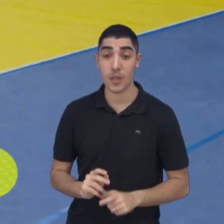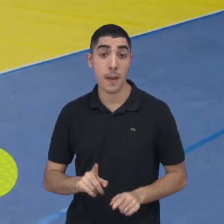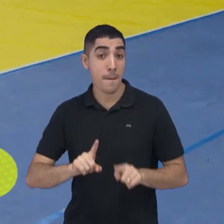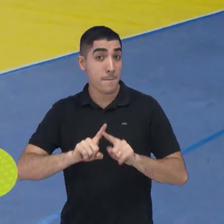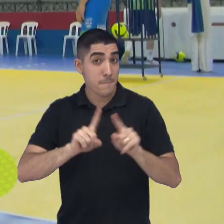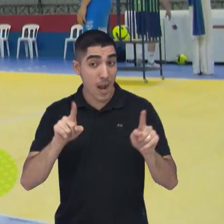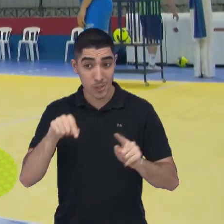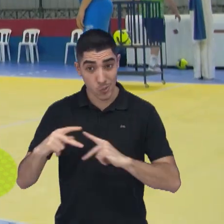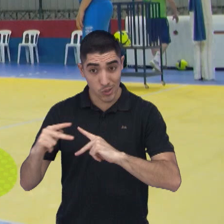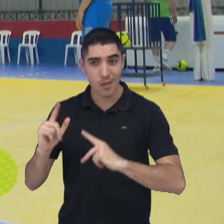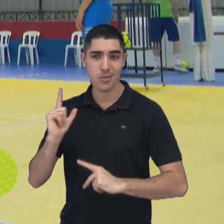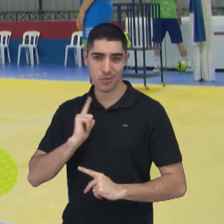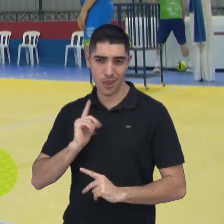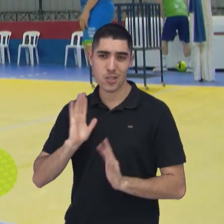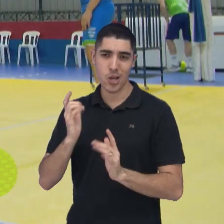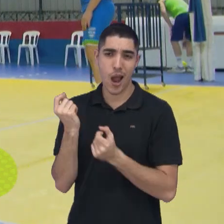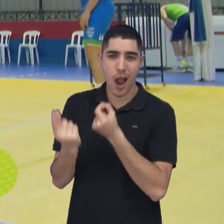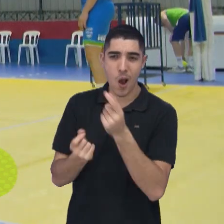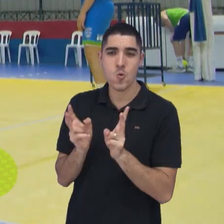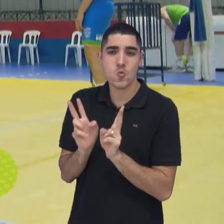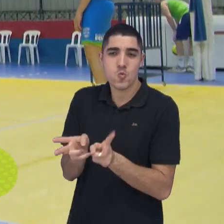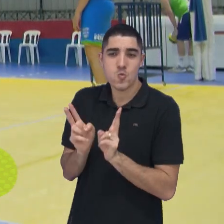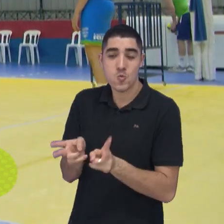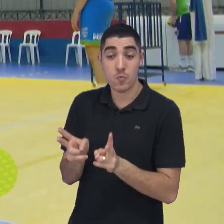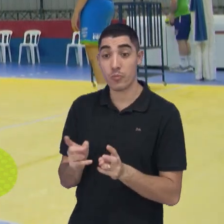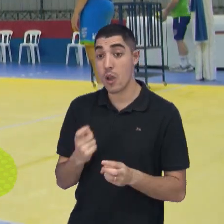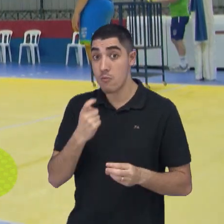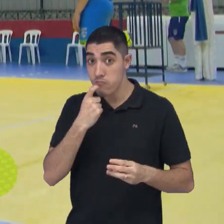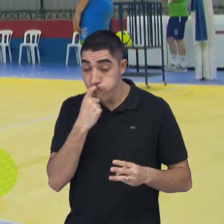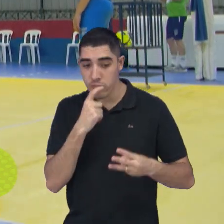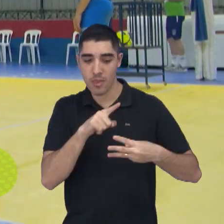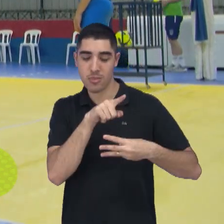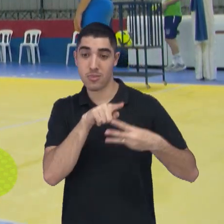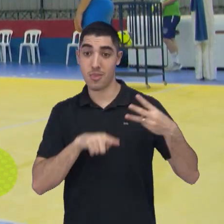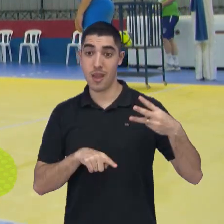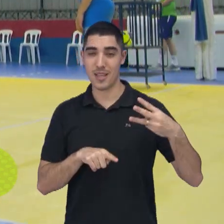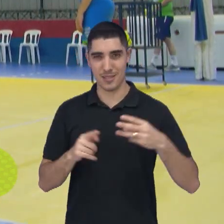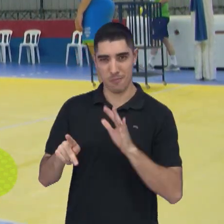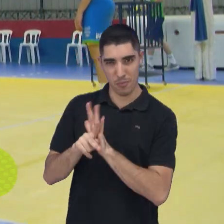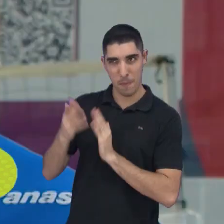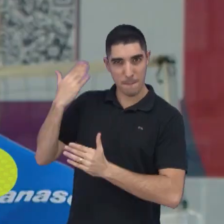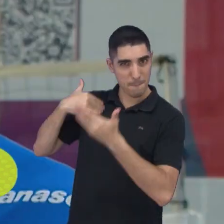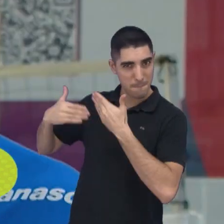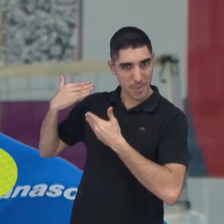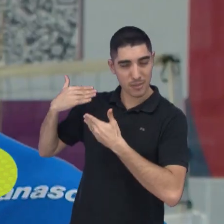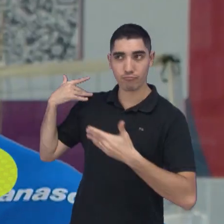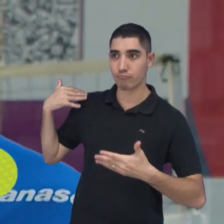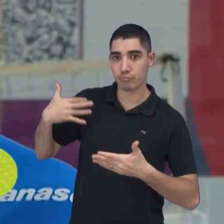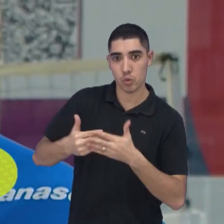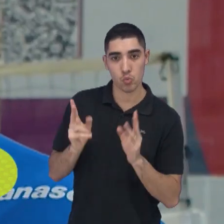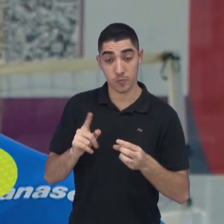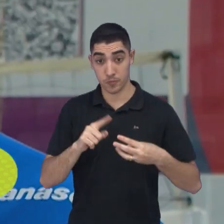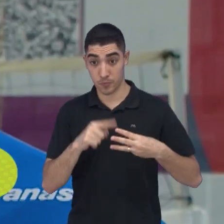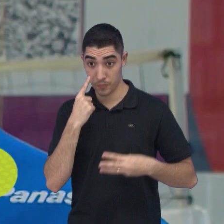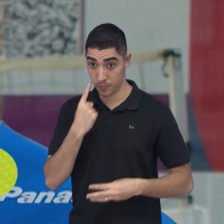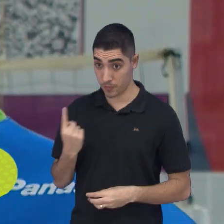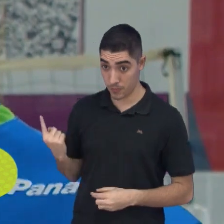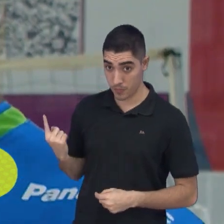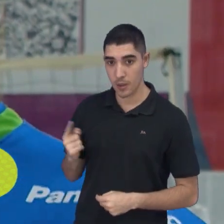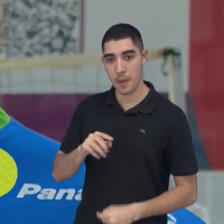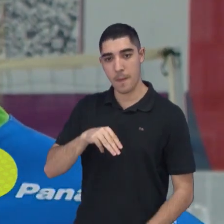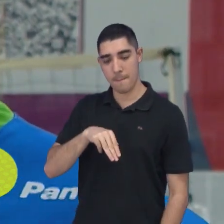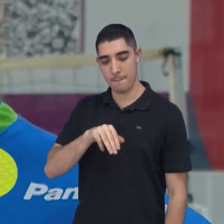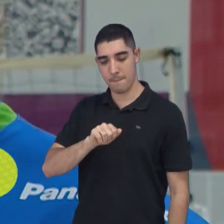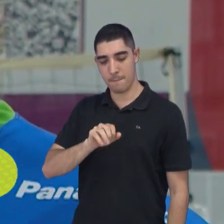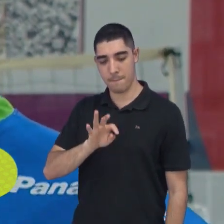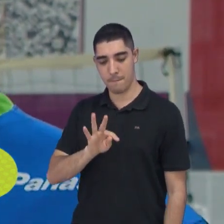da torcida. Do atual elenco, apenas 3 permaneceram da temporada passada. Entre eles, o central Matheus Pinta,